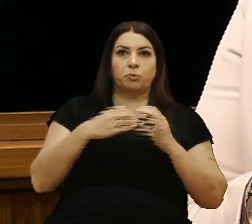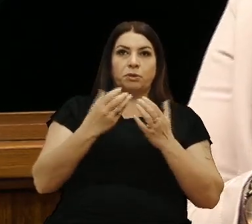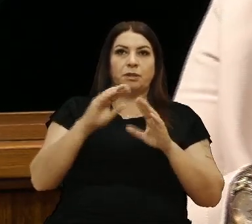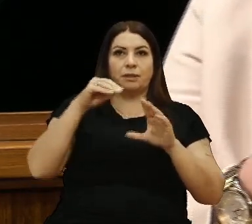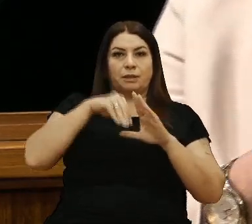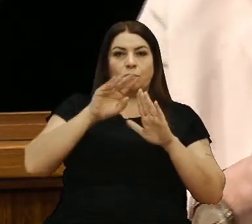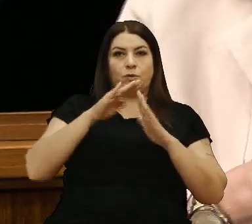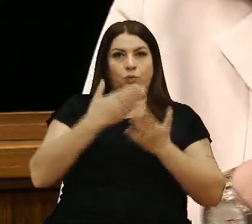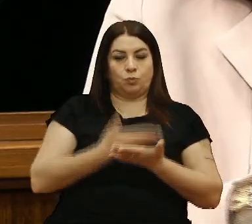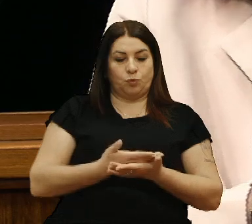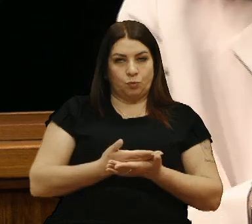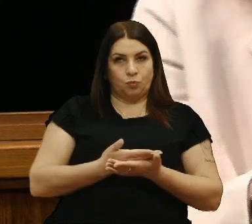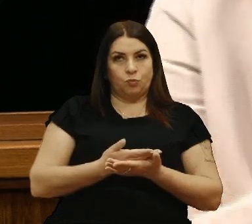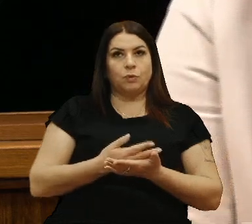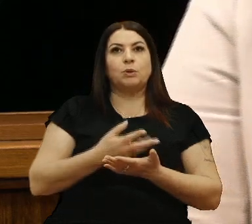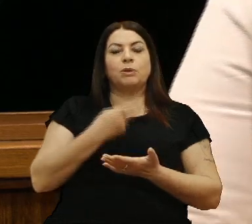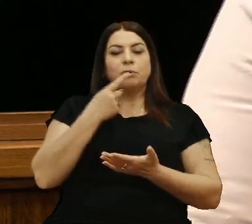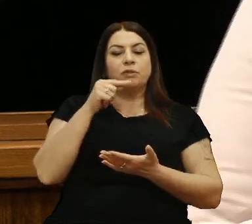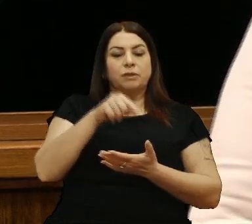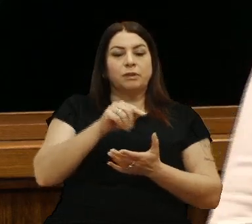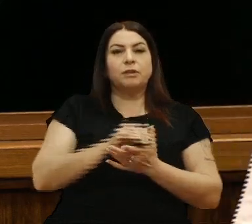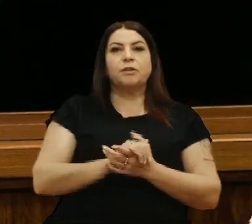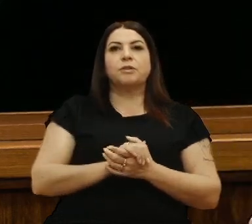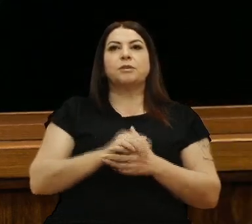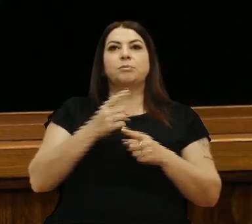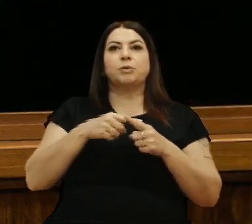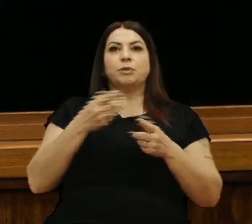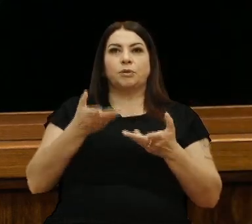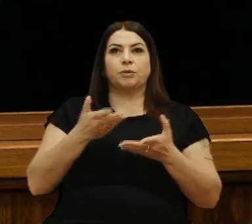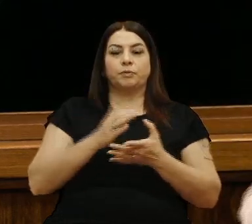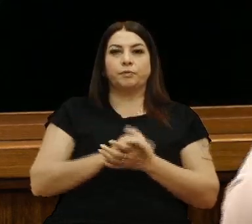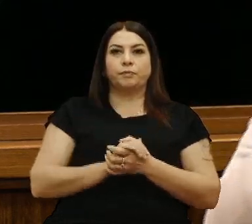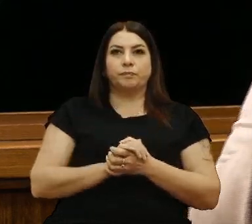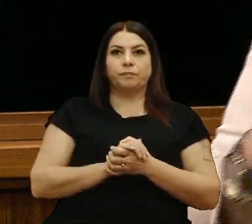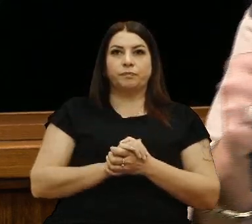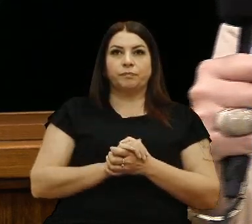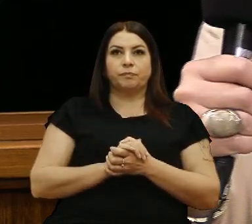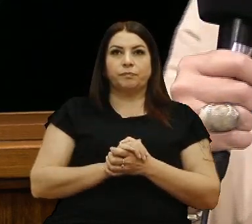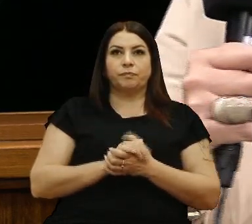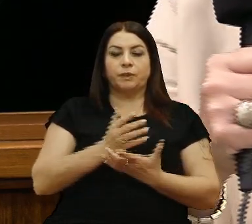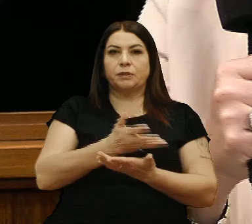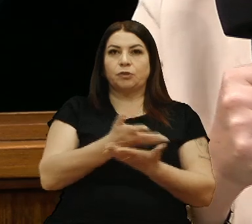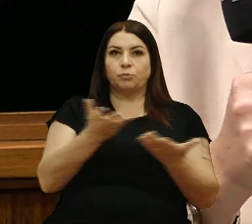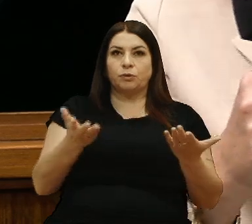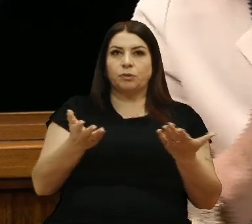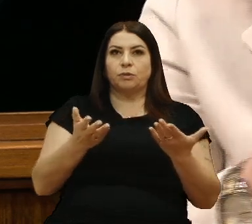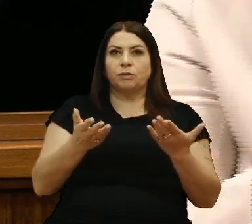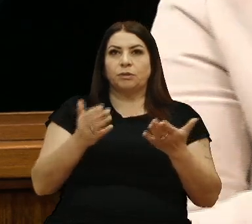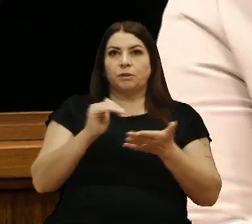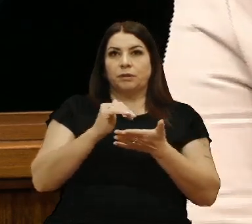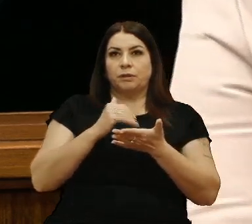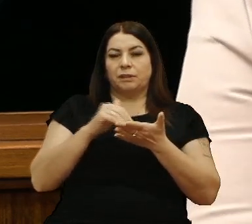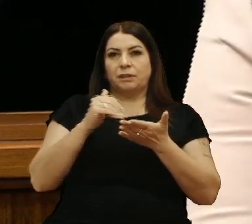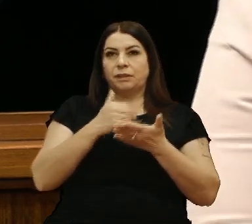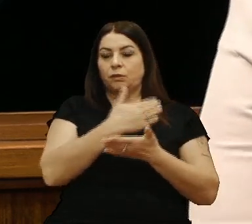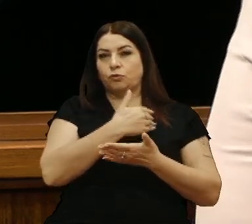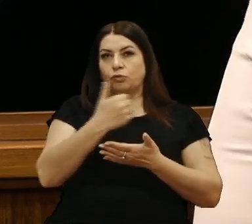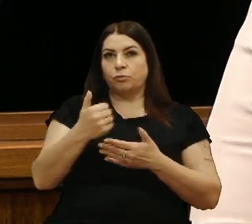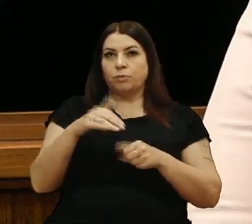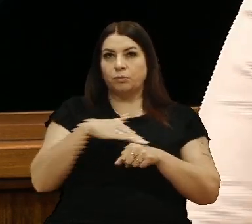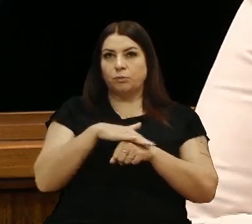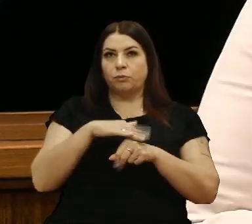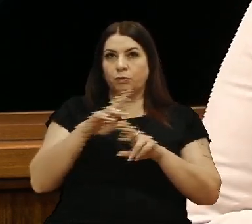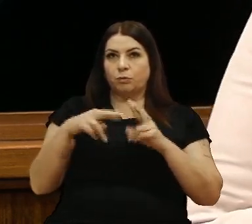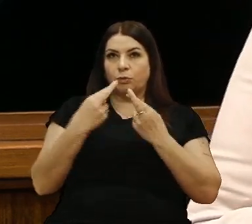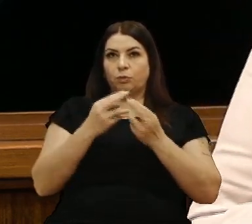escolar. E eu quero colocar aqui, porque agora a disposição da secretária de nos chamar para uma reunião